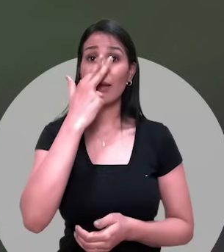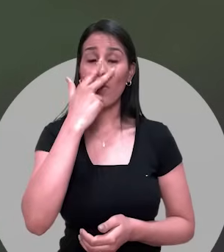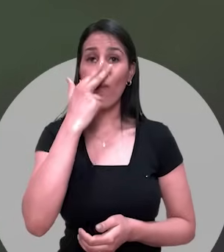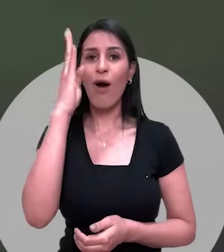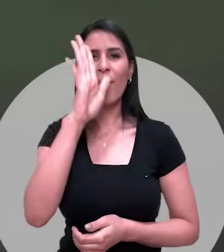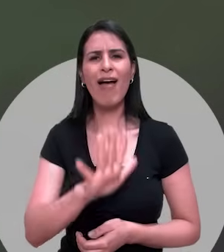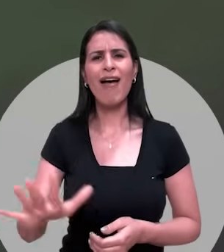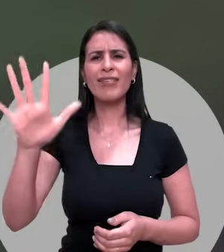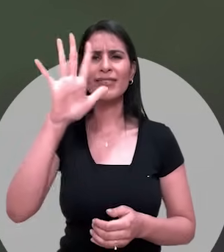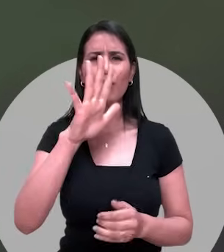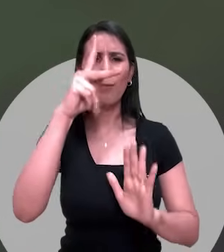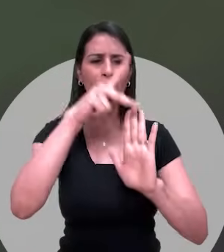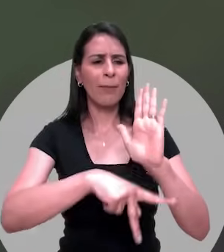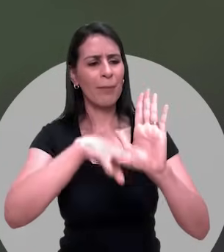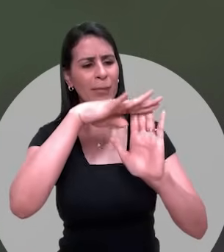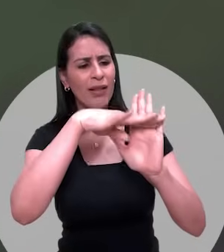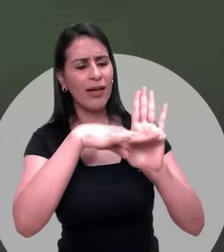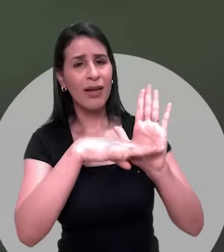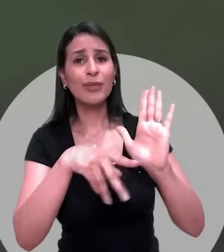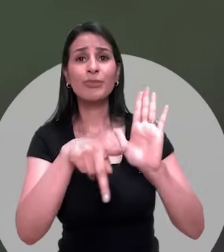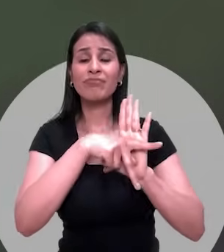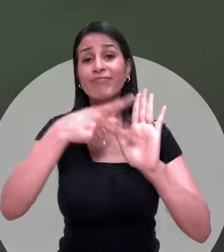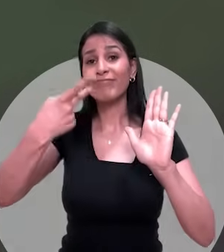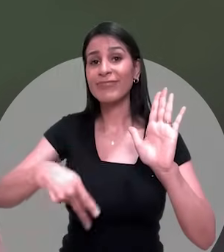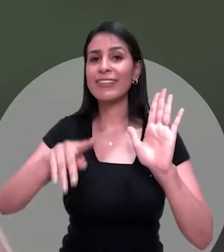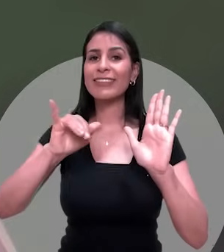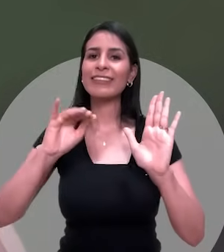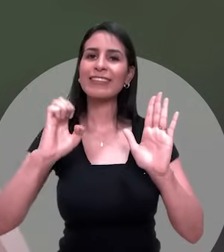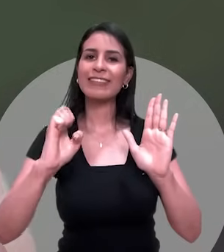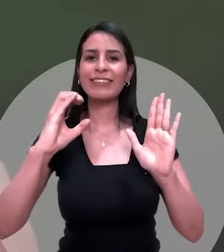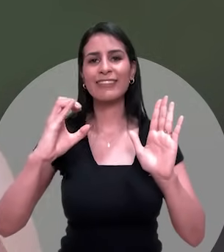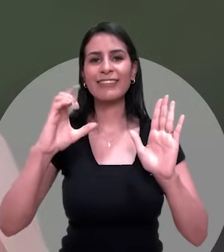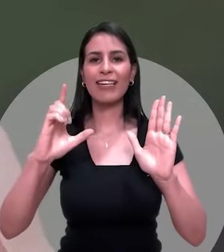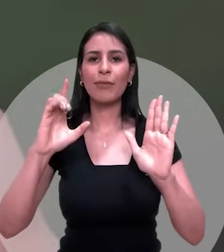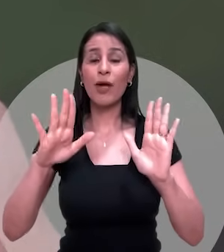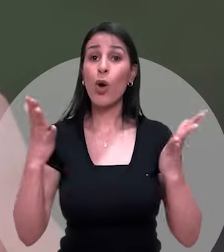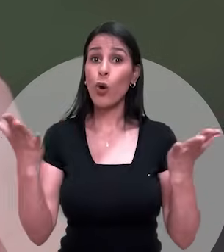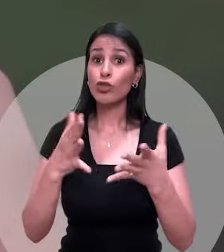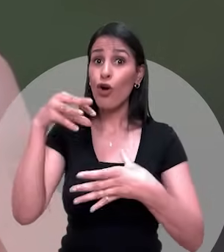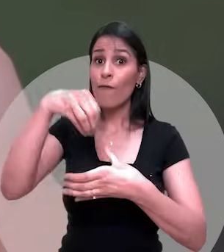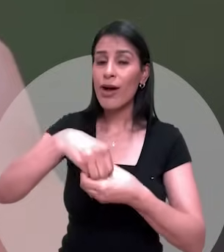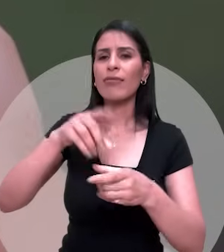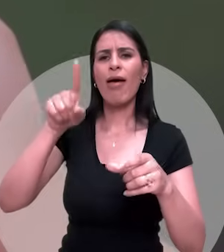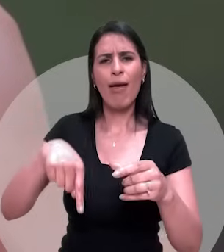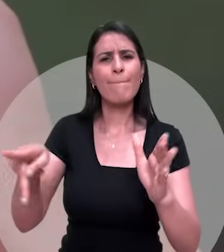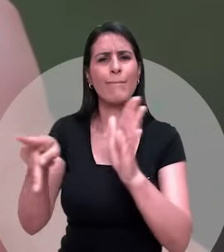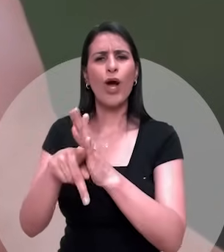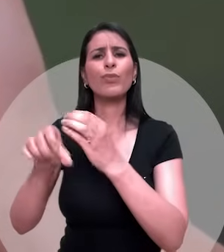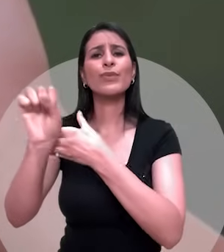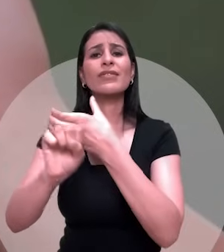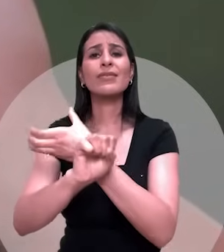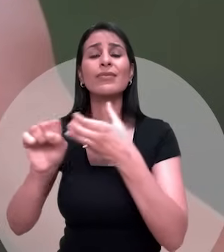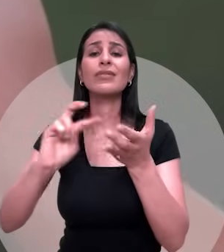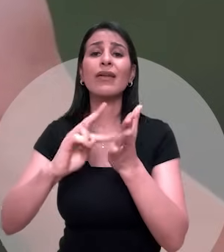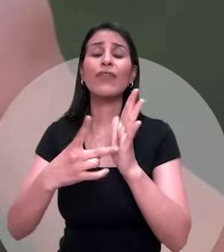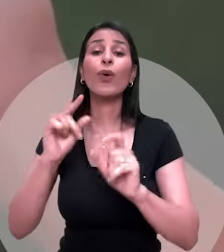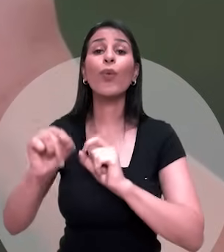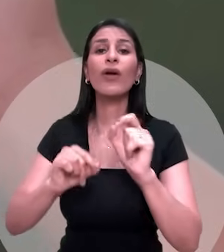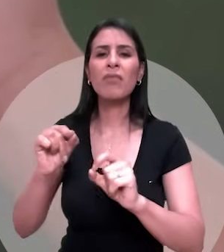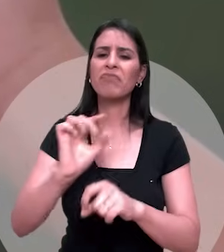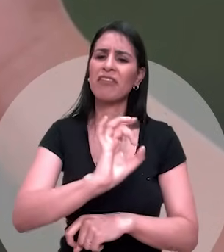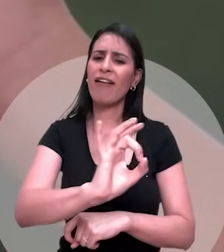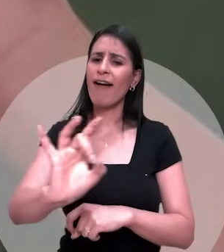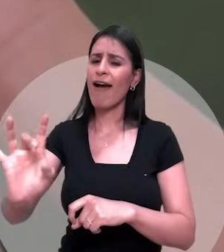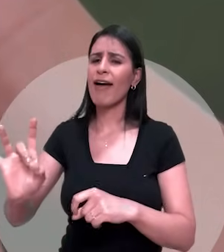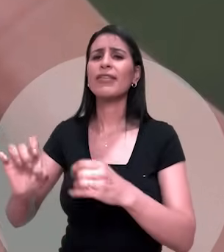De acordo com o Plano Nacional de Ofertas da ISLB, as ofertas do dia de hoje são sinodais. Isso significa que